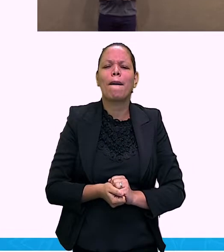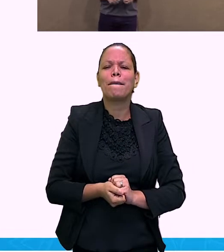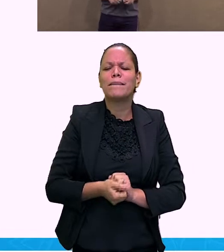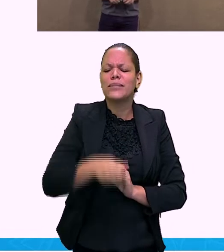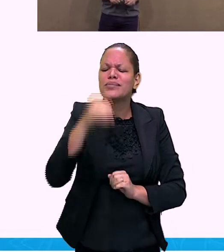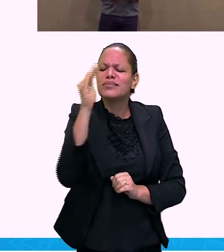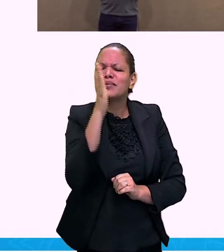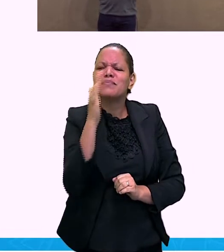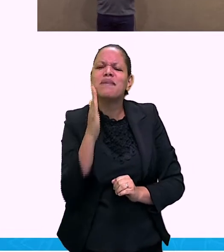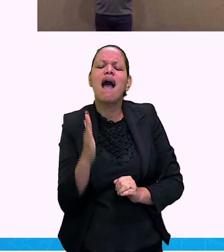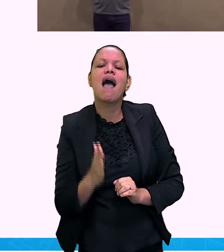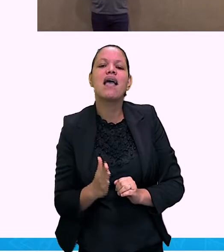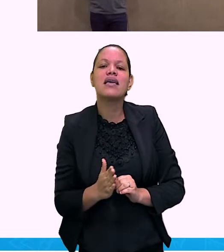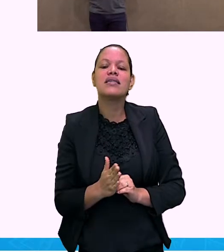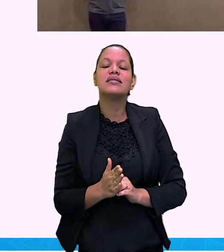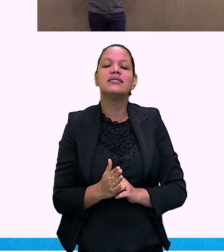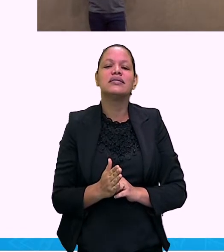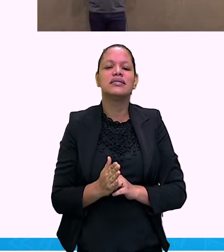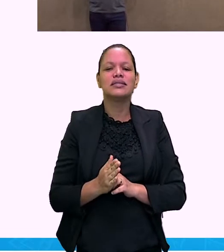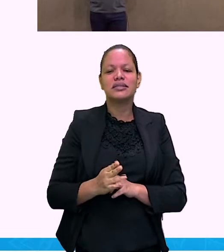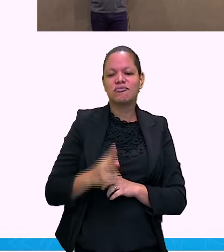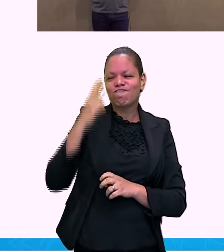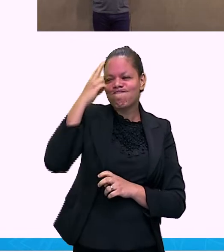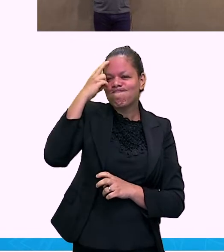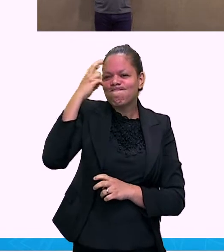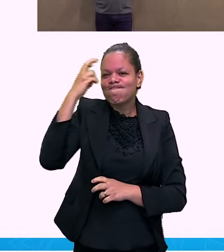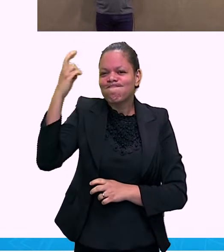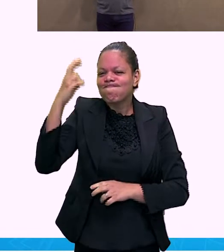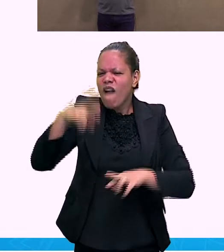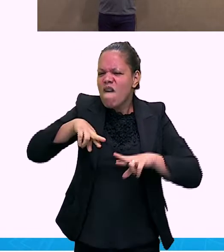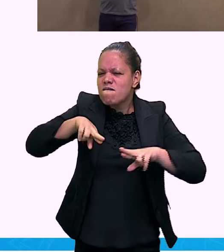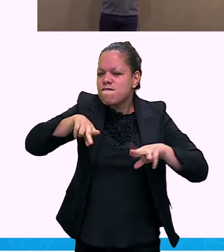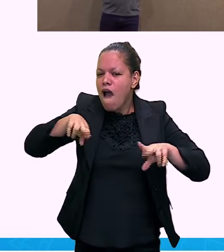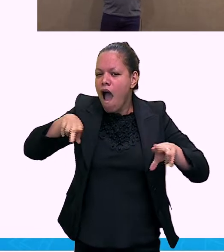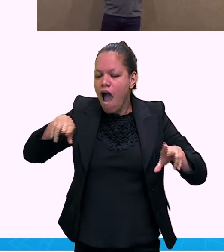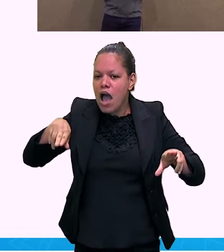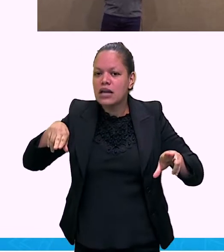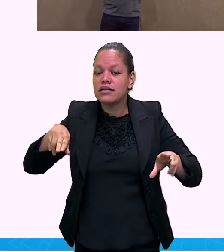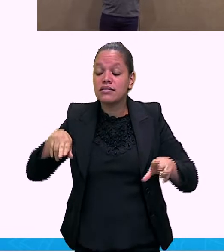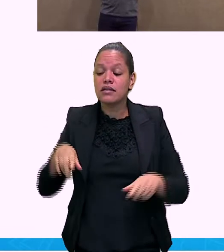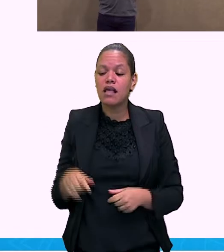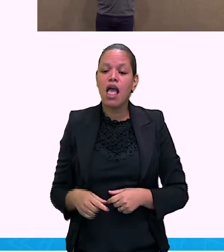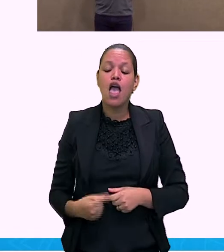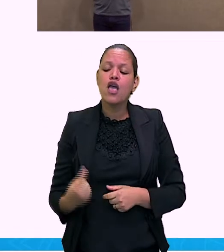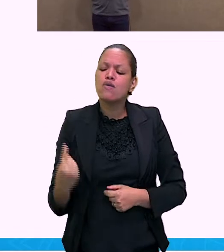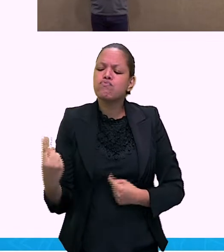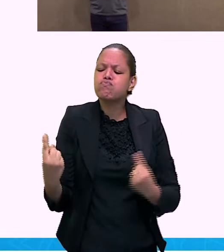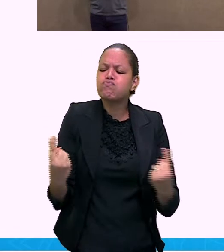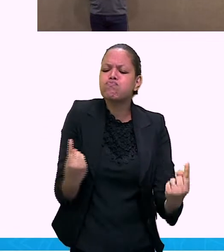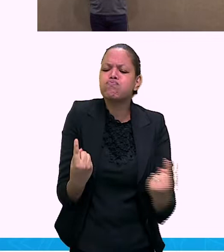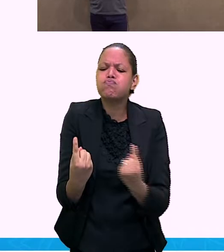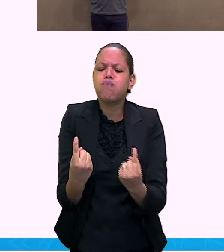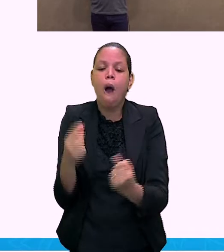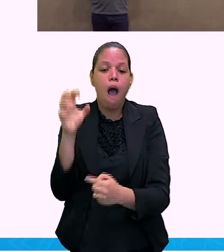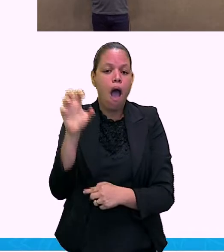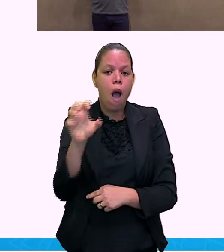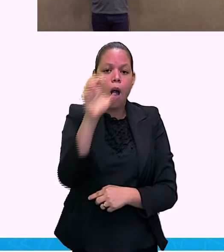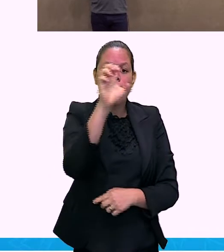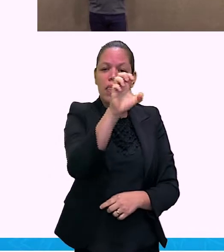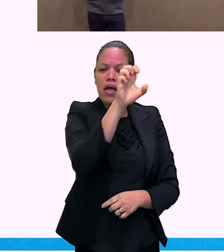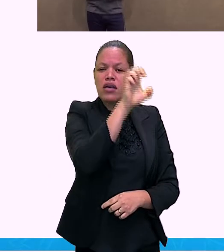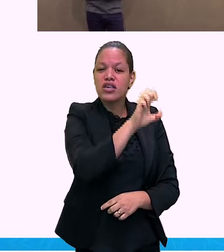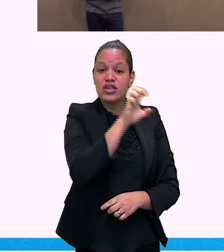e de culturas. Então, nós vamos estudar aí cada região, passando, né, um pouquinho desse conhecimento, porque